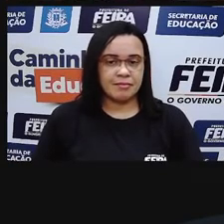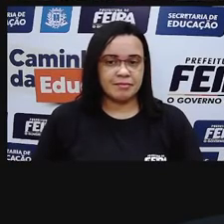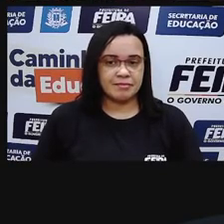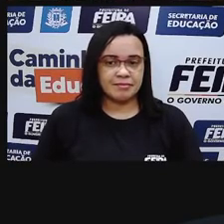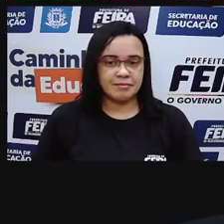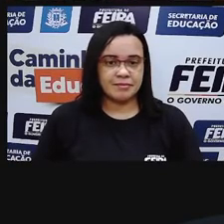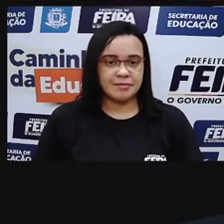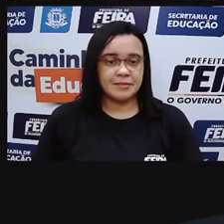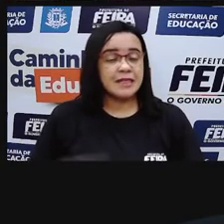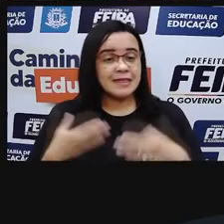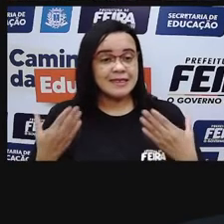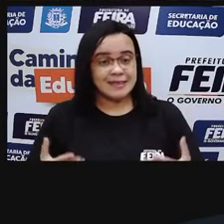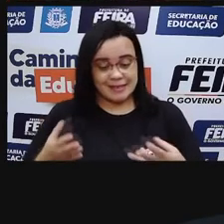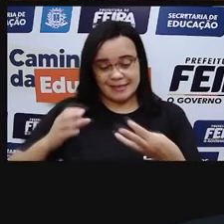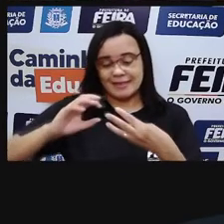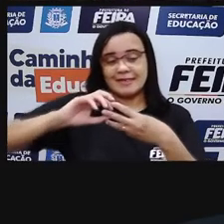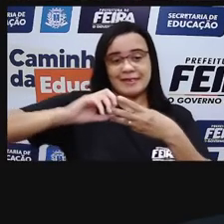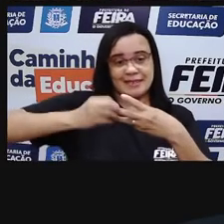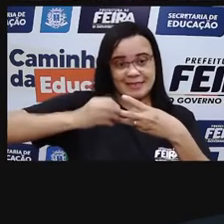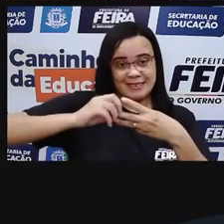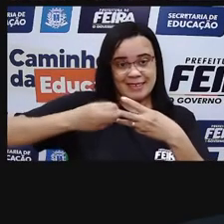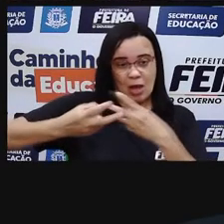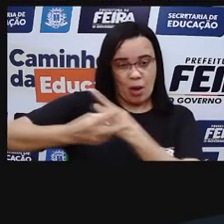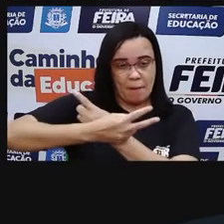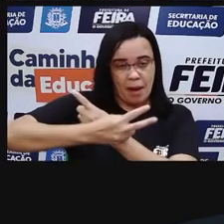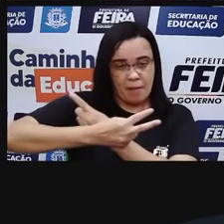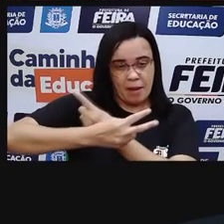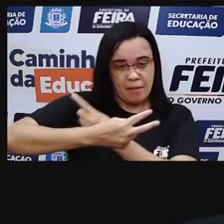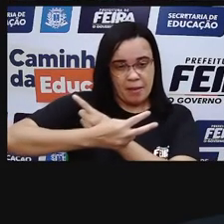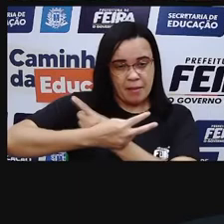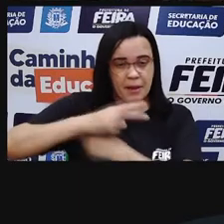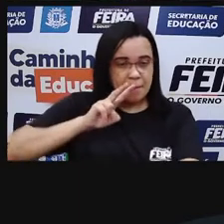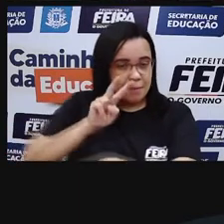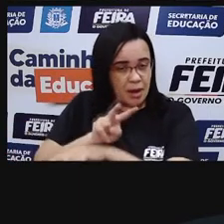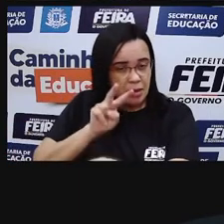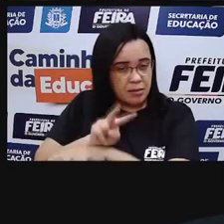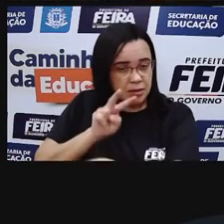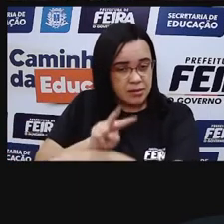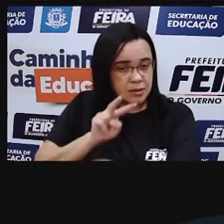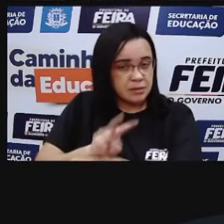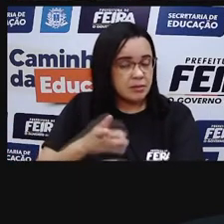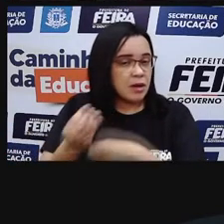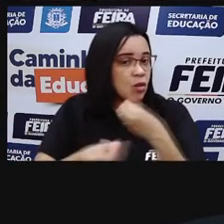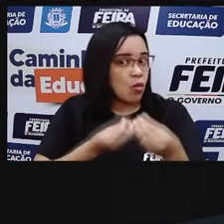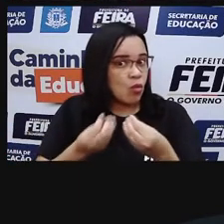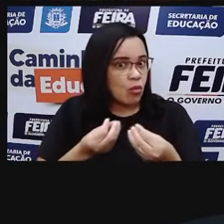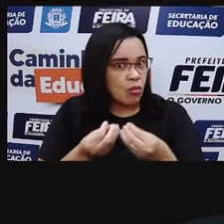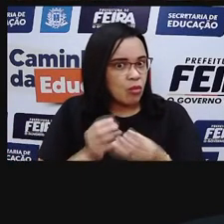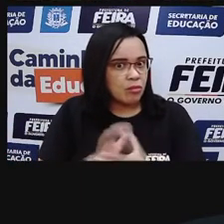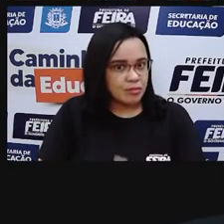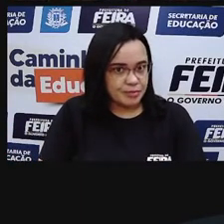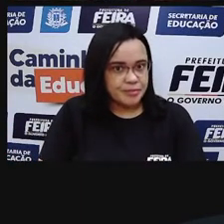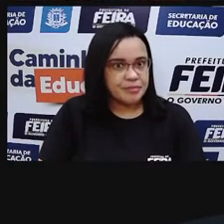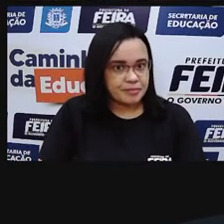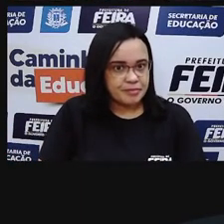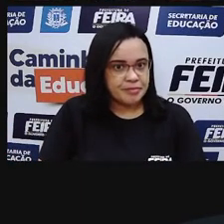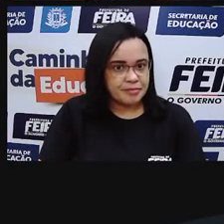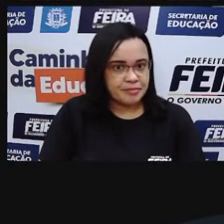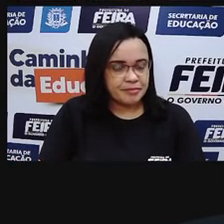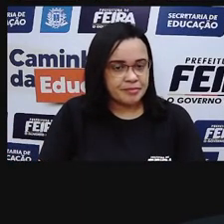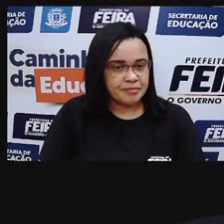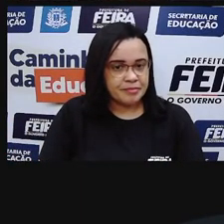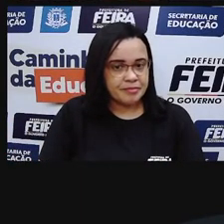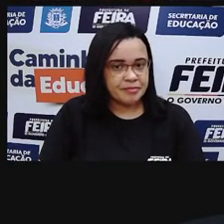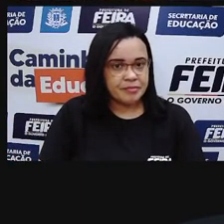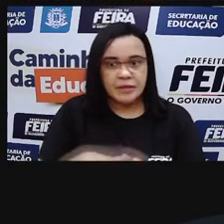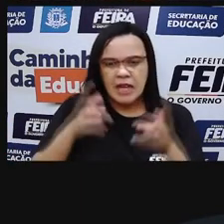as nossas células de defesa que estão no nosso corpo vão reconhecer que existe, por exemplo, algum vírus